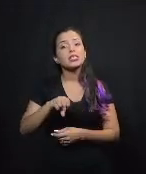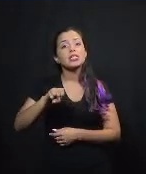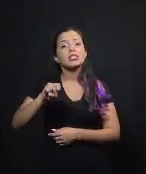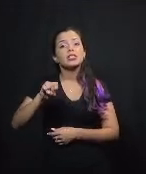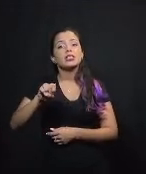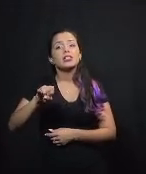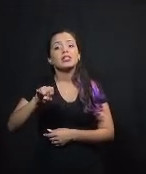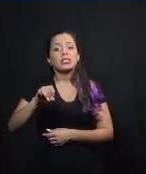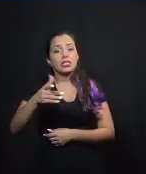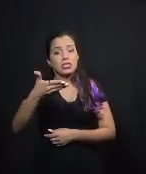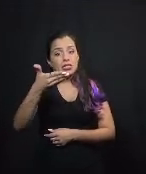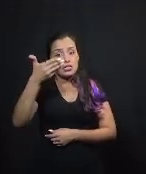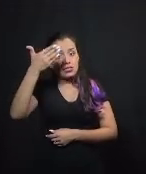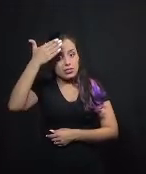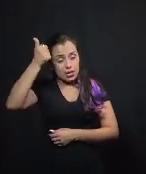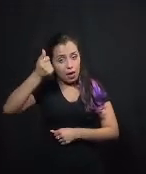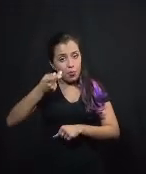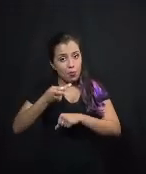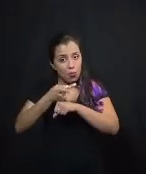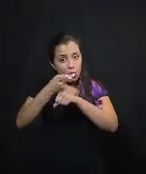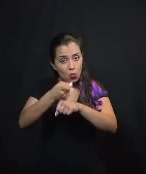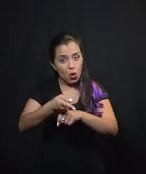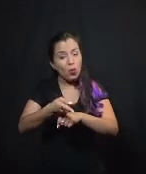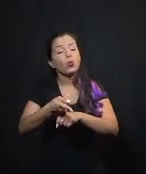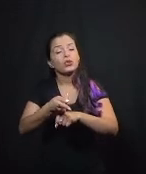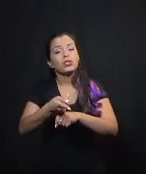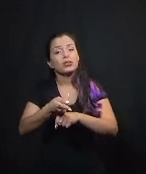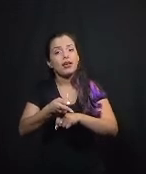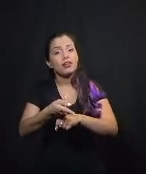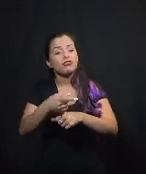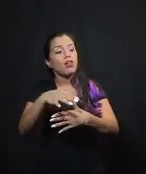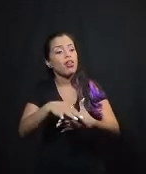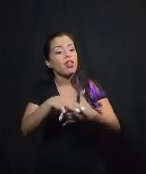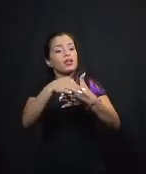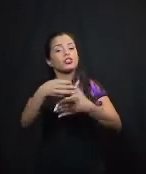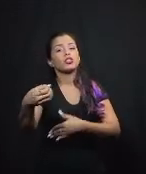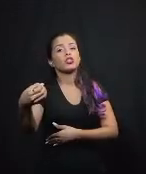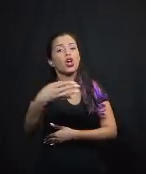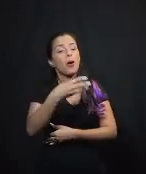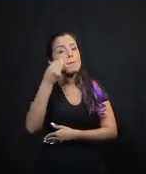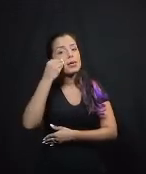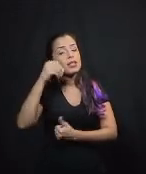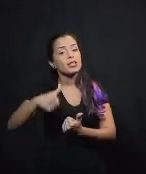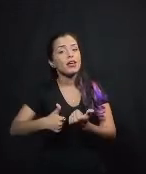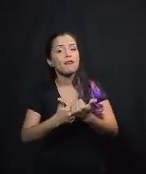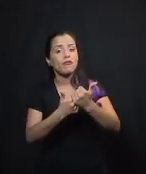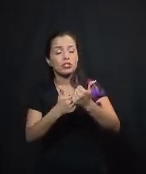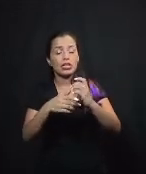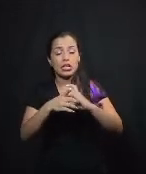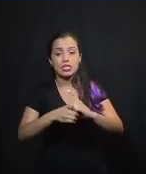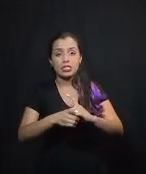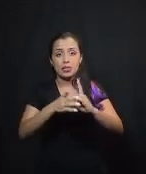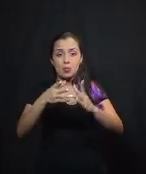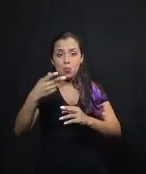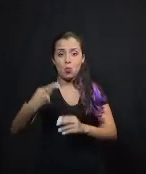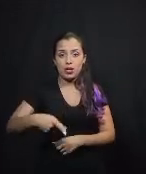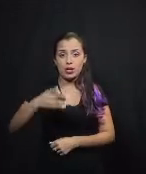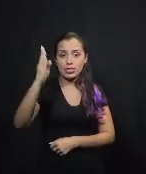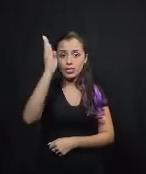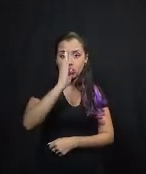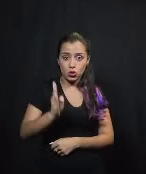vai encontrar aí as sementes das novas lideranças para o fortalecimento da democracia no Brasil, professor?